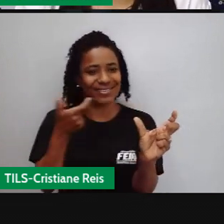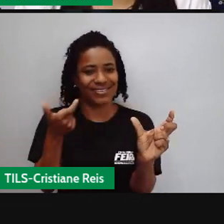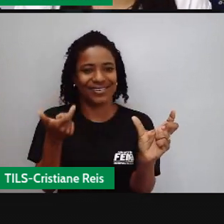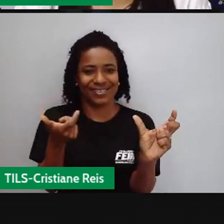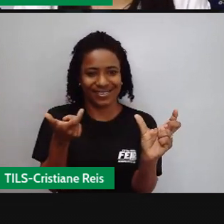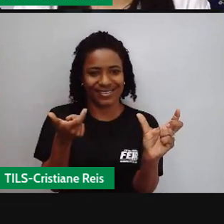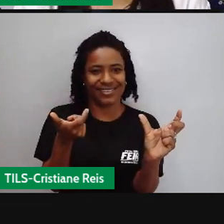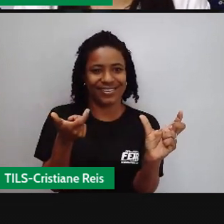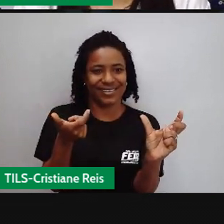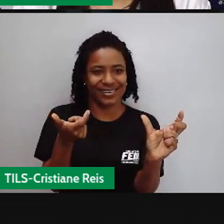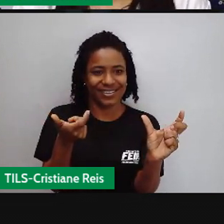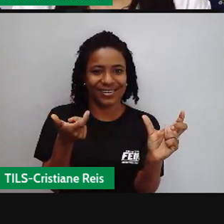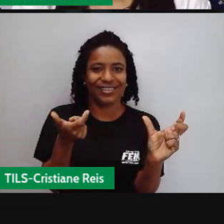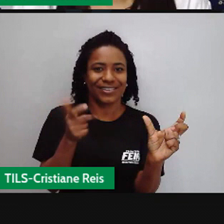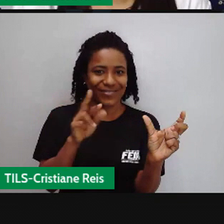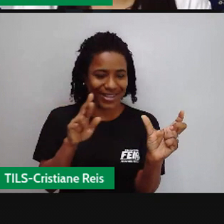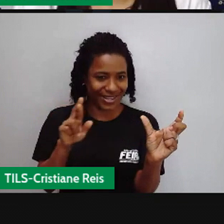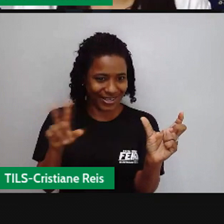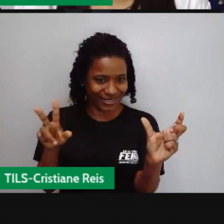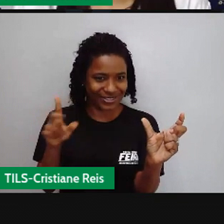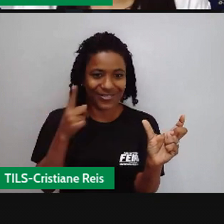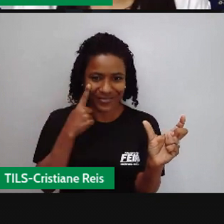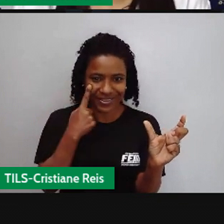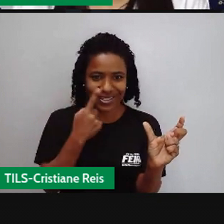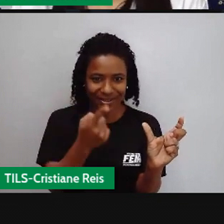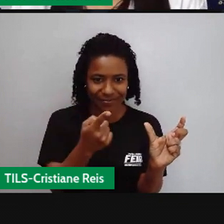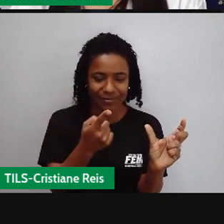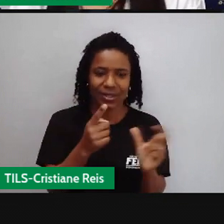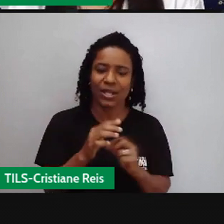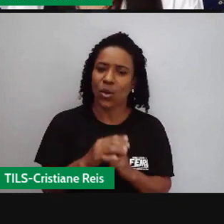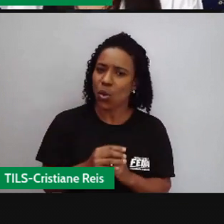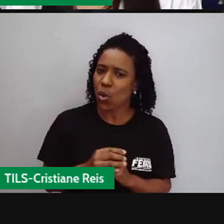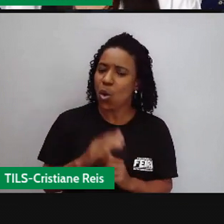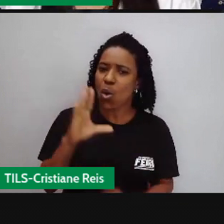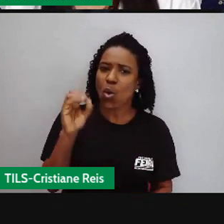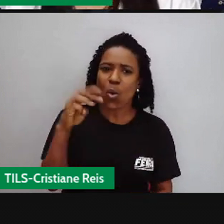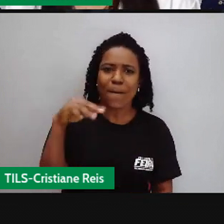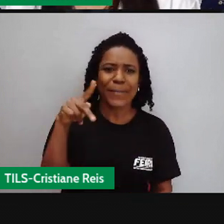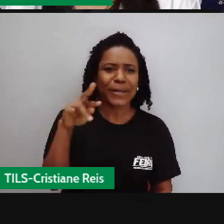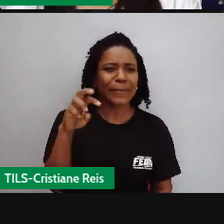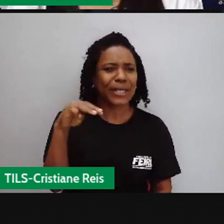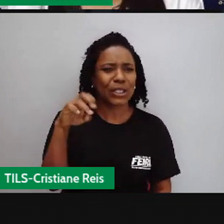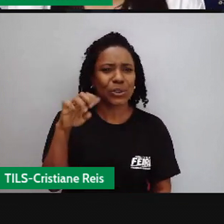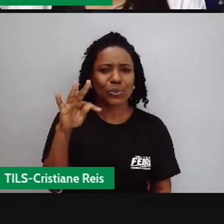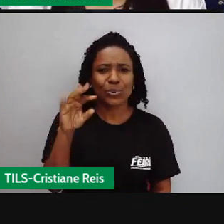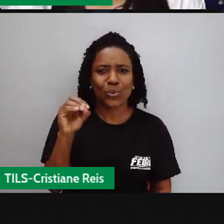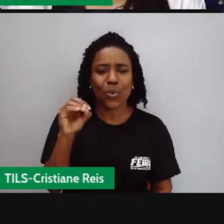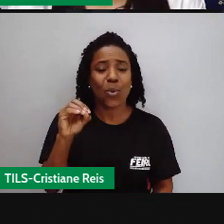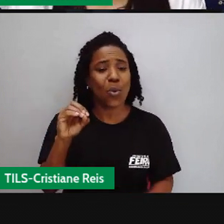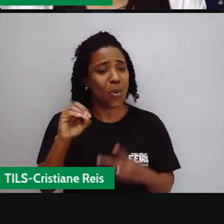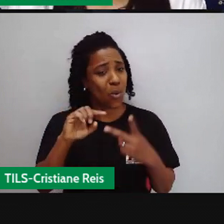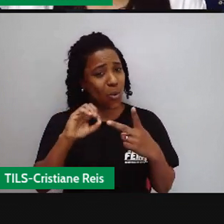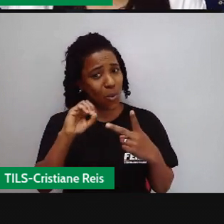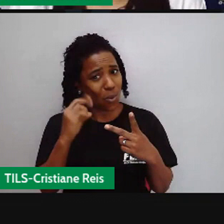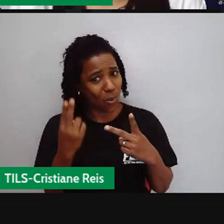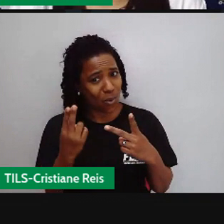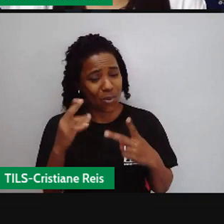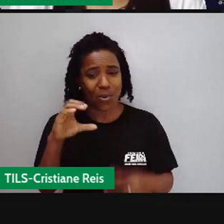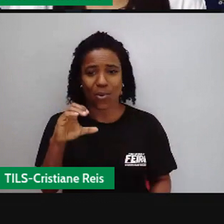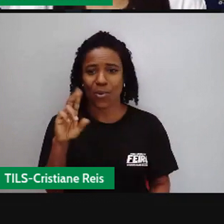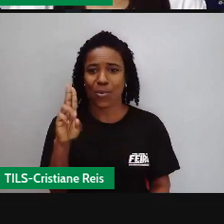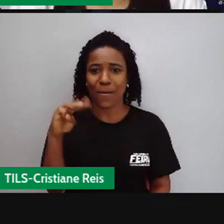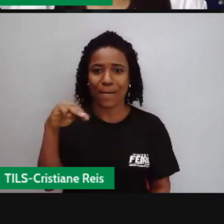aí alguns exemplos. Comprimento ou cumprimento? Aí não é problema de trocar a letra,